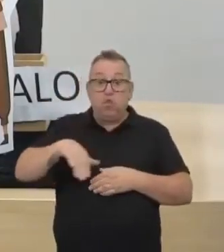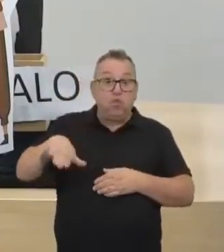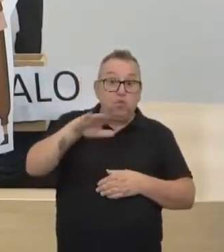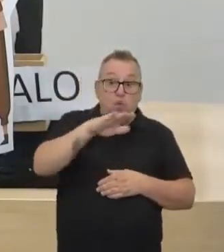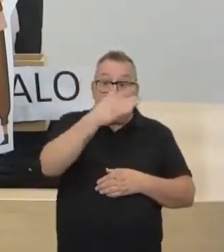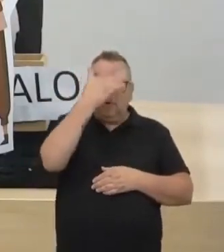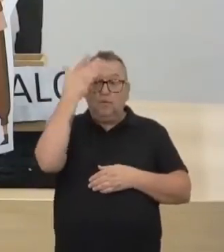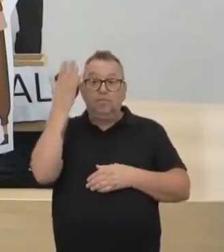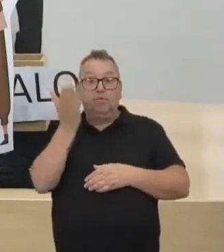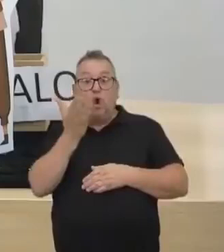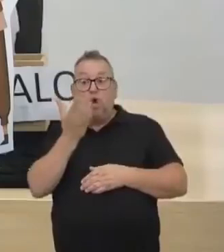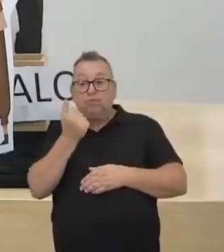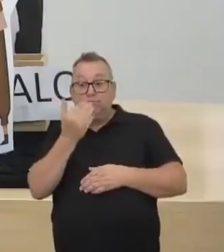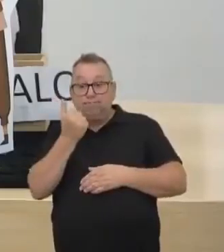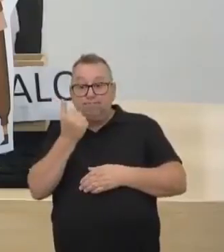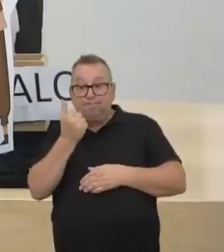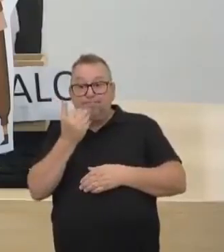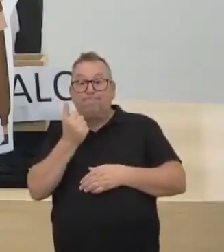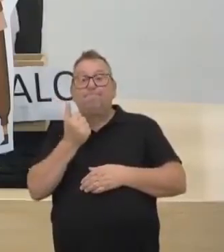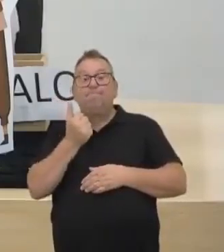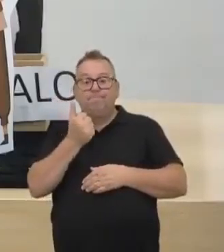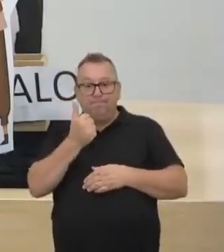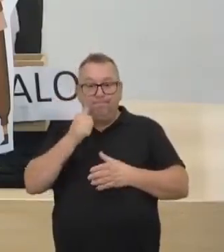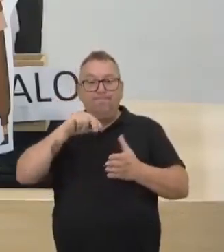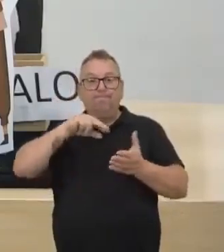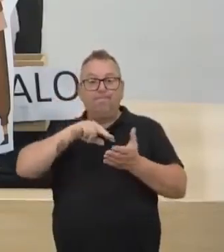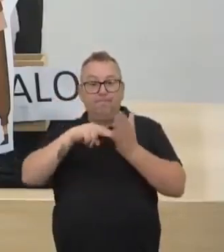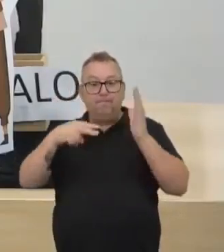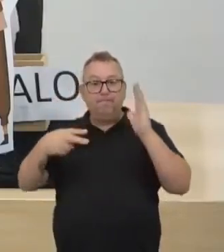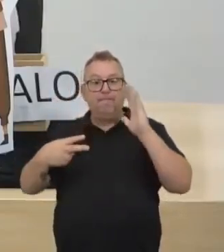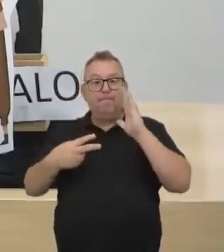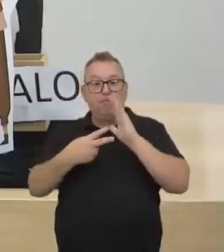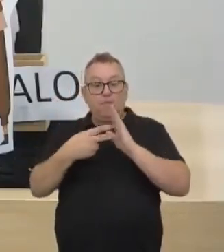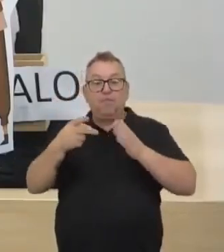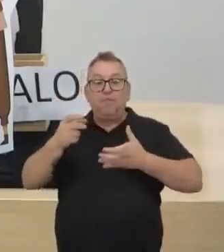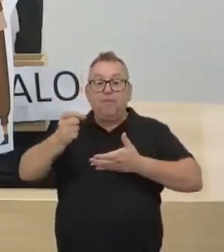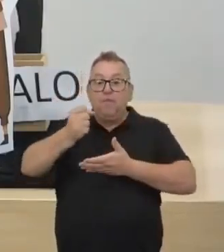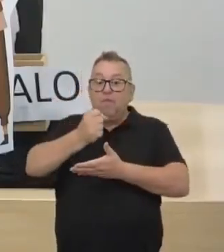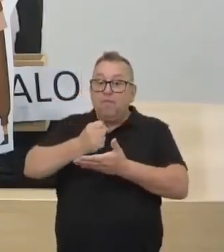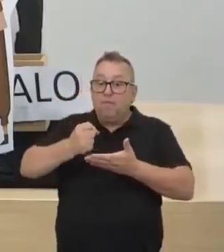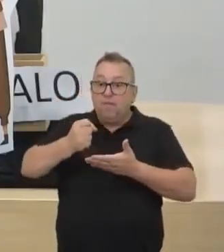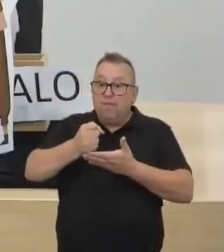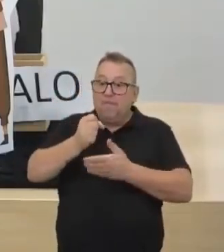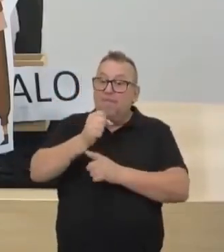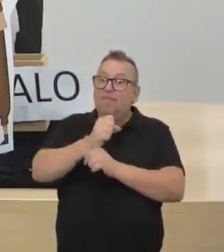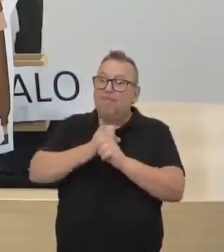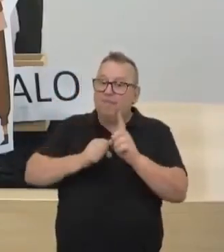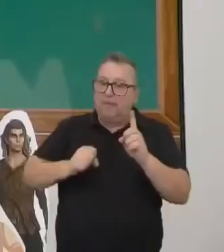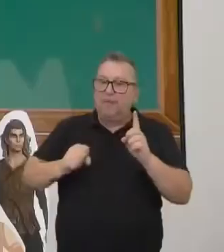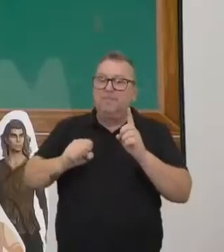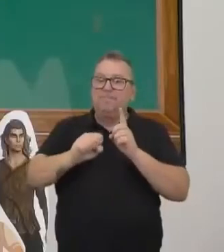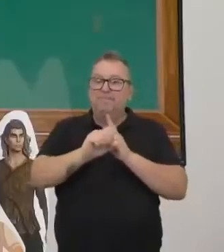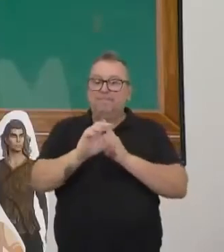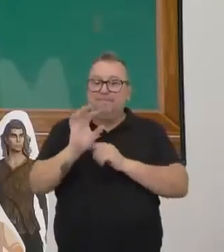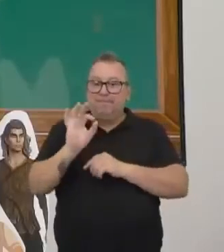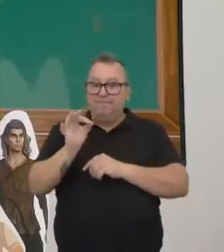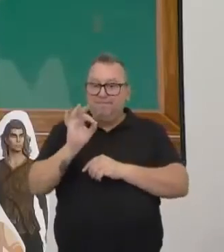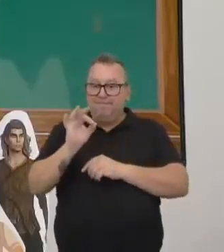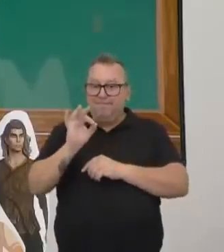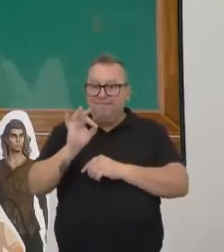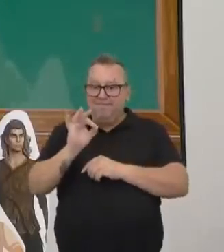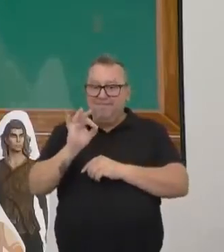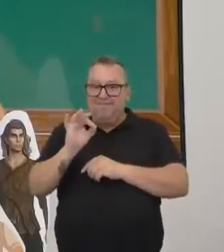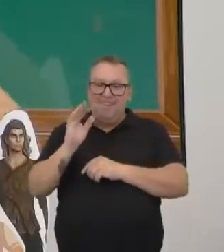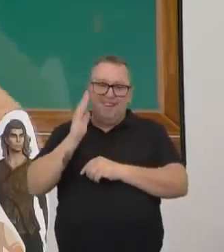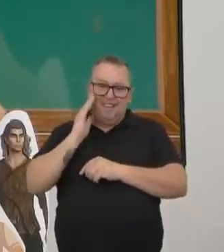Olha que legal. Então, significa que eles são a base dessa sociedade, né? A base é aquela que sustenta tudo.